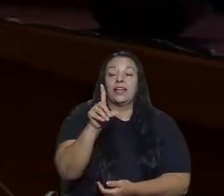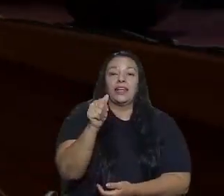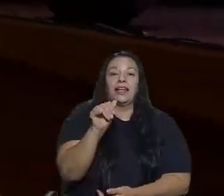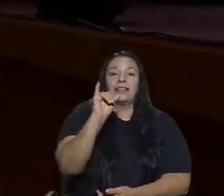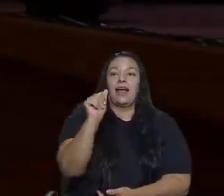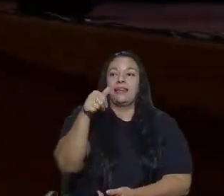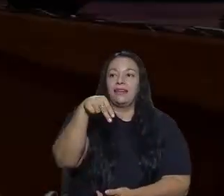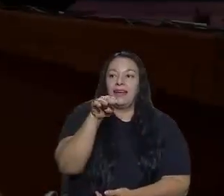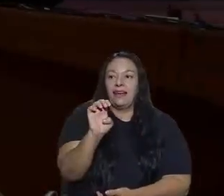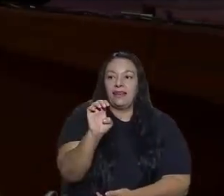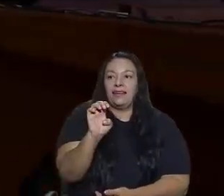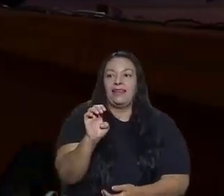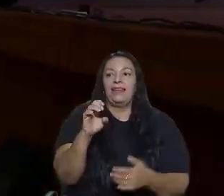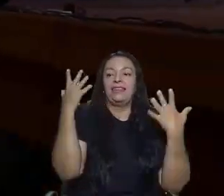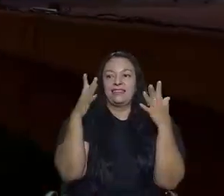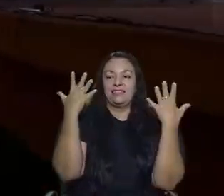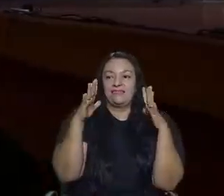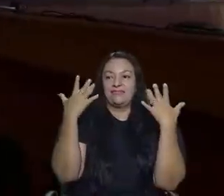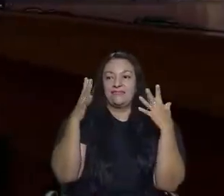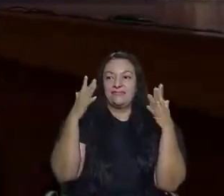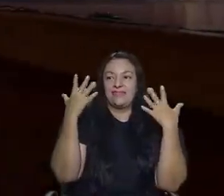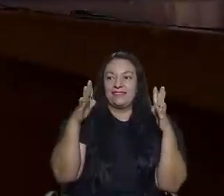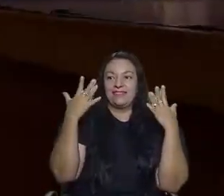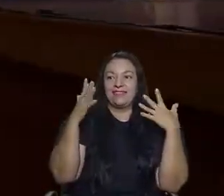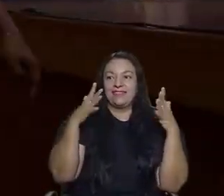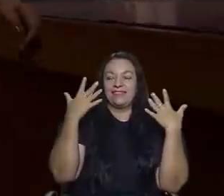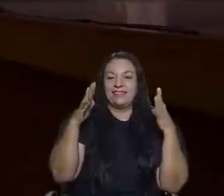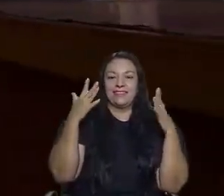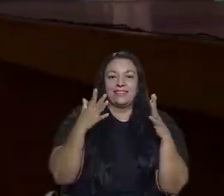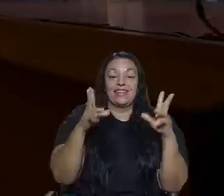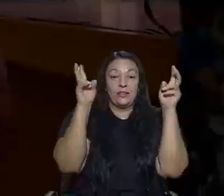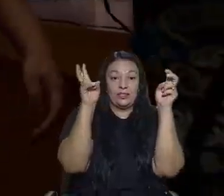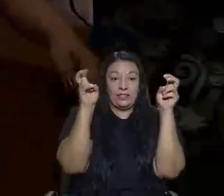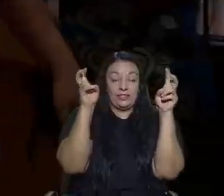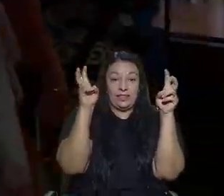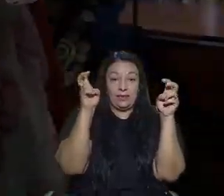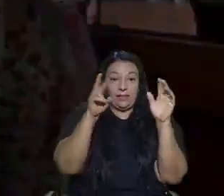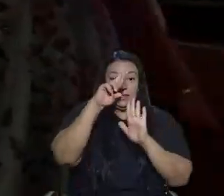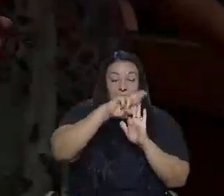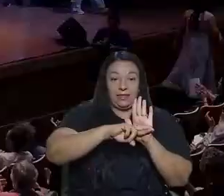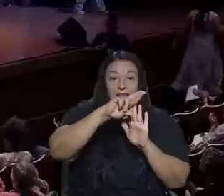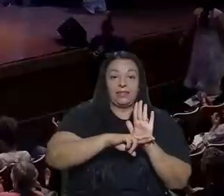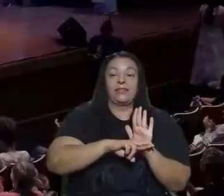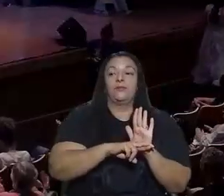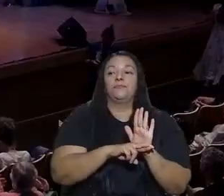Reis Teodoro. Vamos recebê-la. O título da redação da Valentina